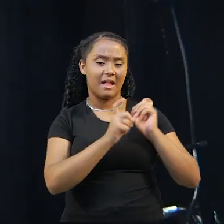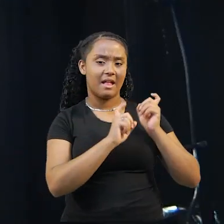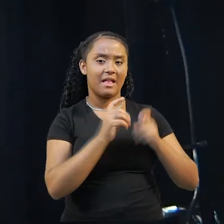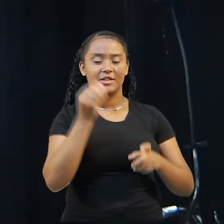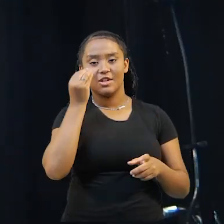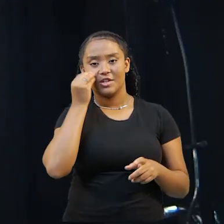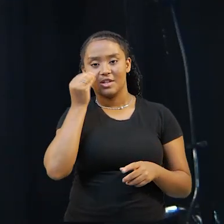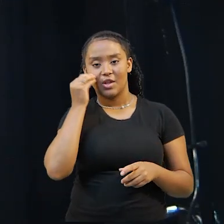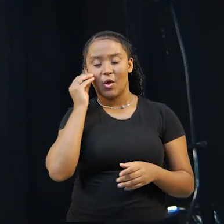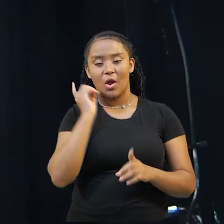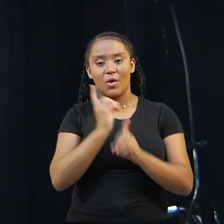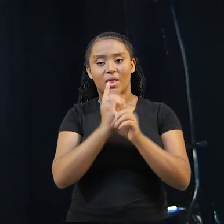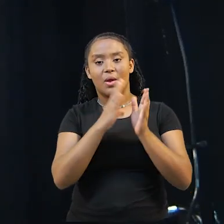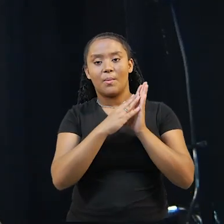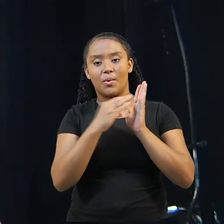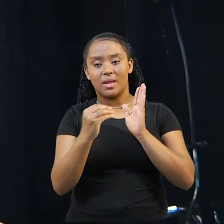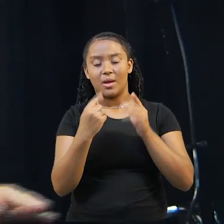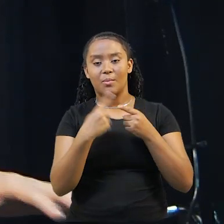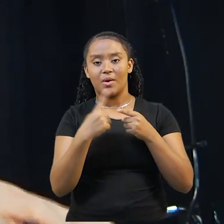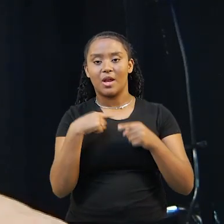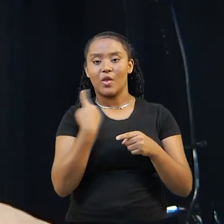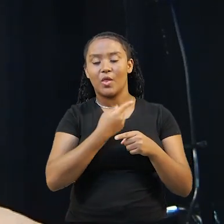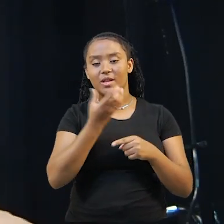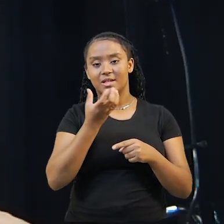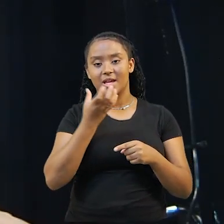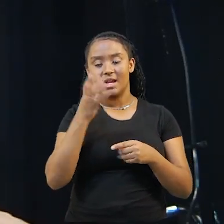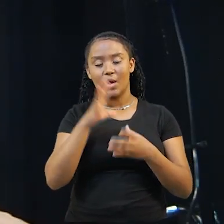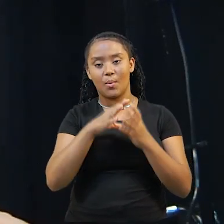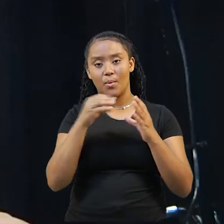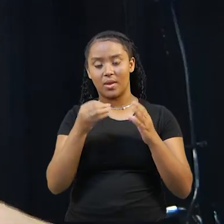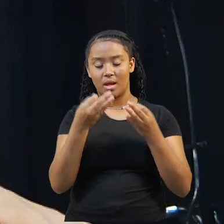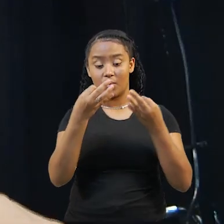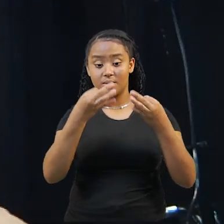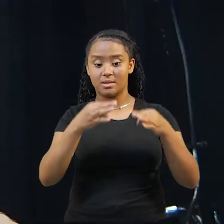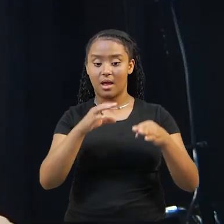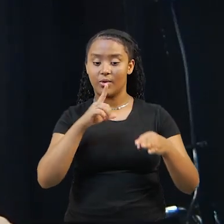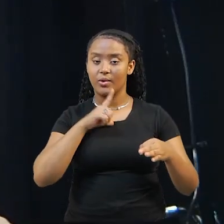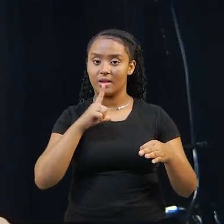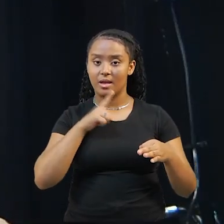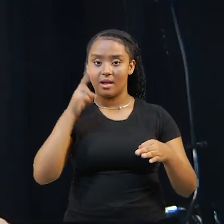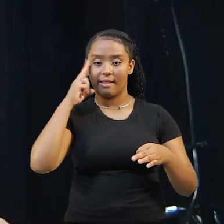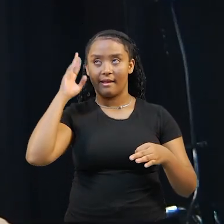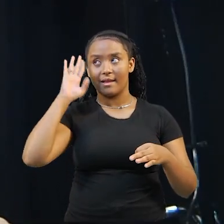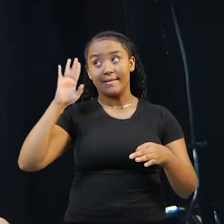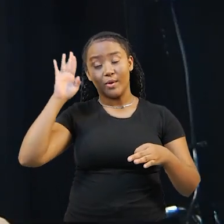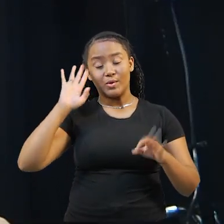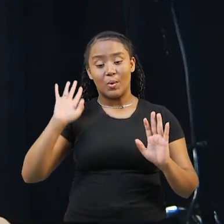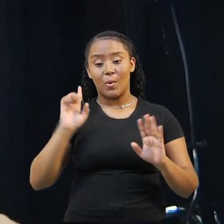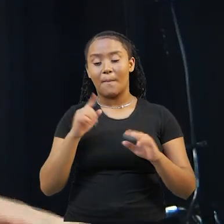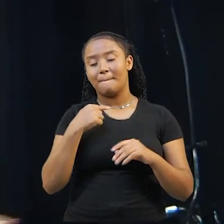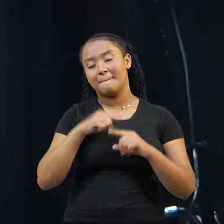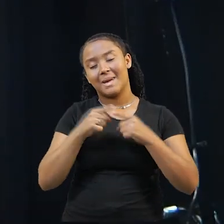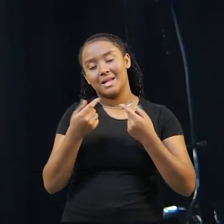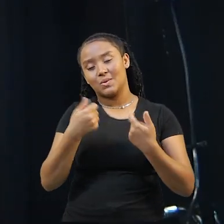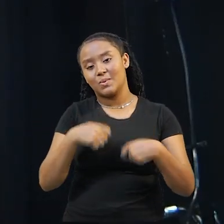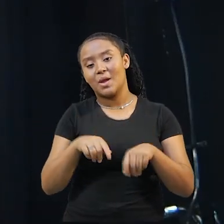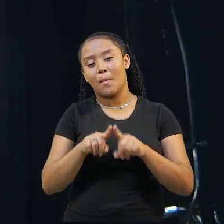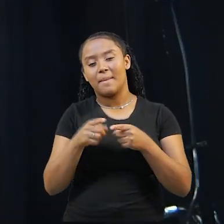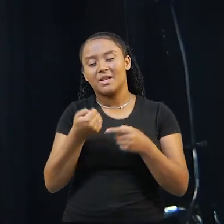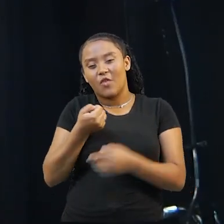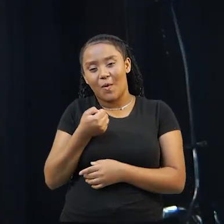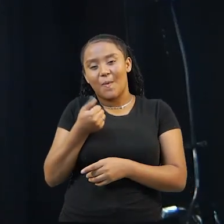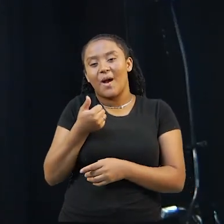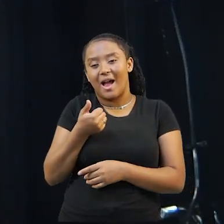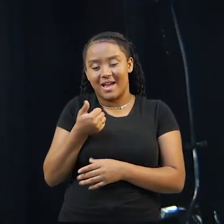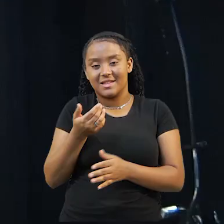tentou chegar no modelo... a gente gostaria de um modelo ideal, não foi possível chegar no modelo que a gente gostaria, mas foi possível